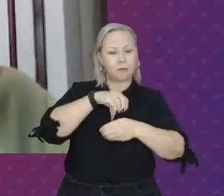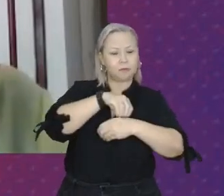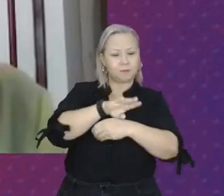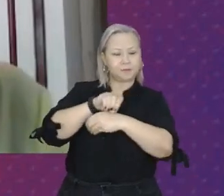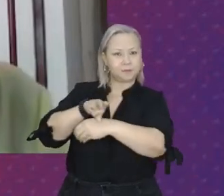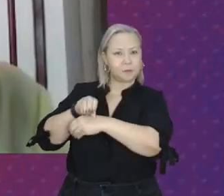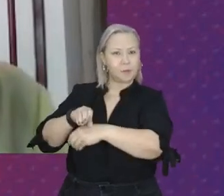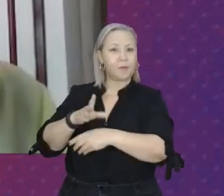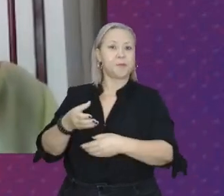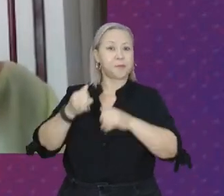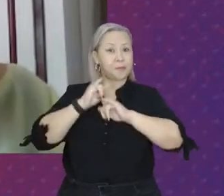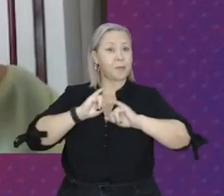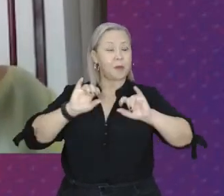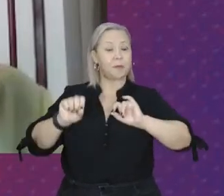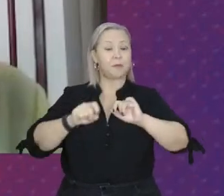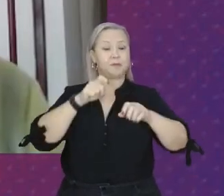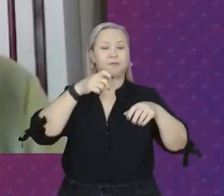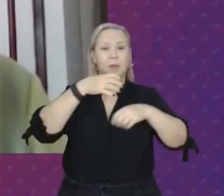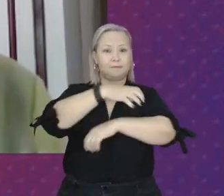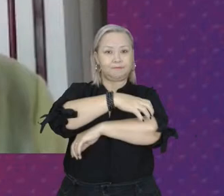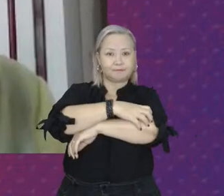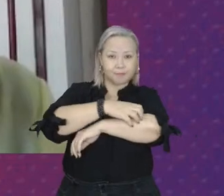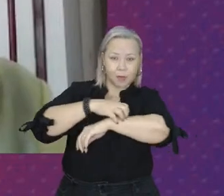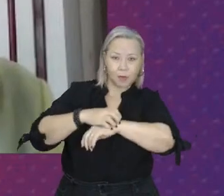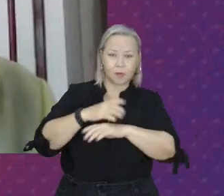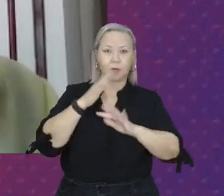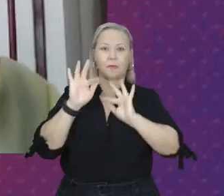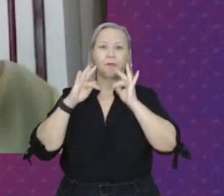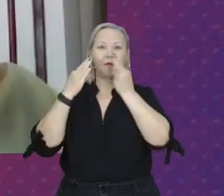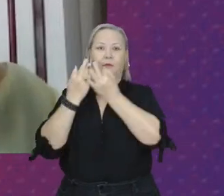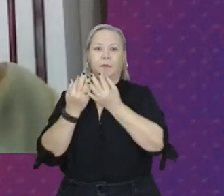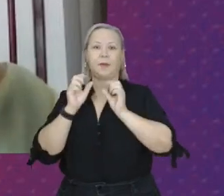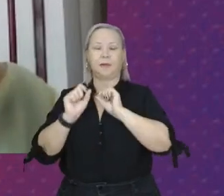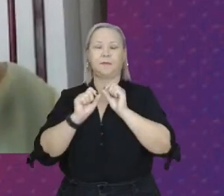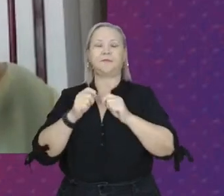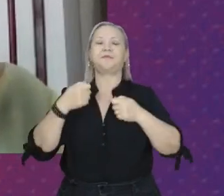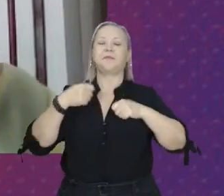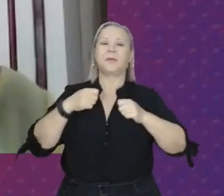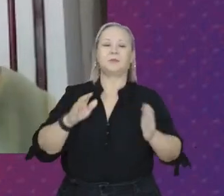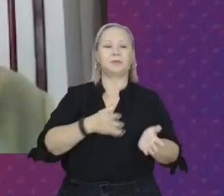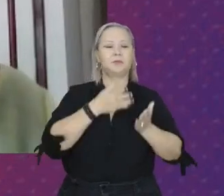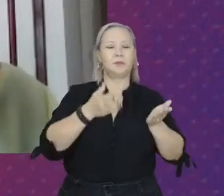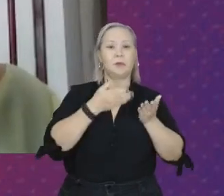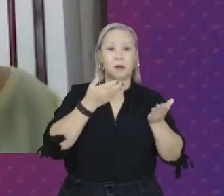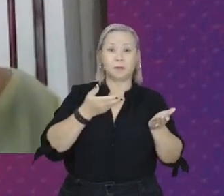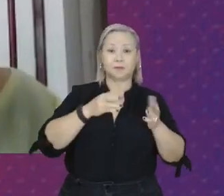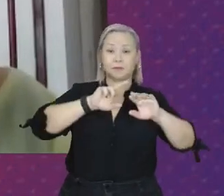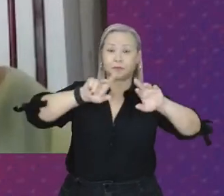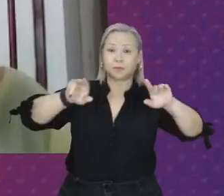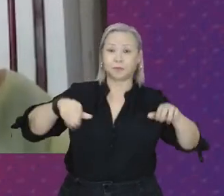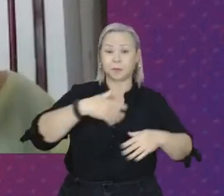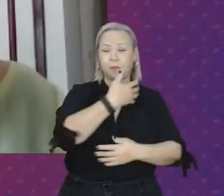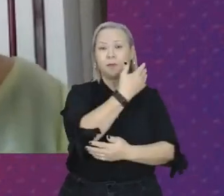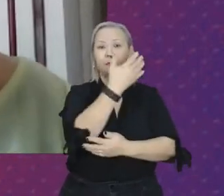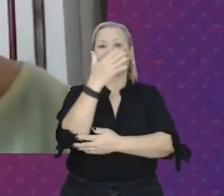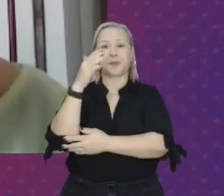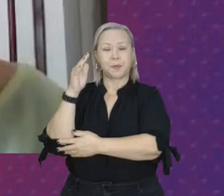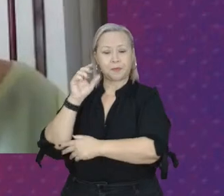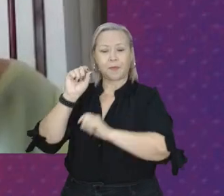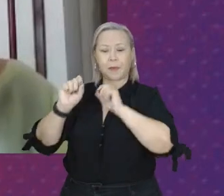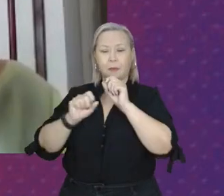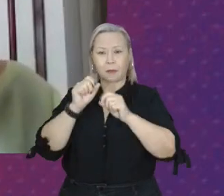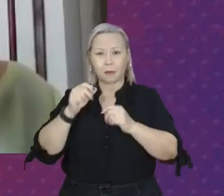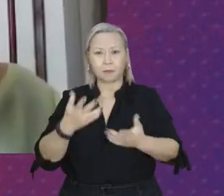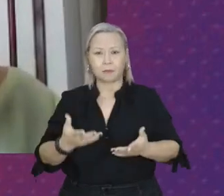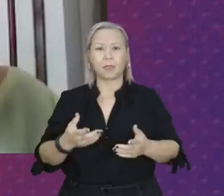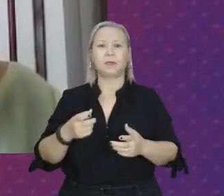familiar. Assim como também precisamos de valorizar a nossa biodiversidade nativa. São inúmeras plantas